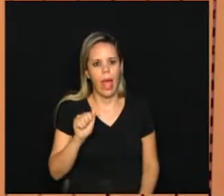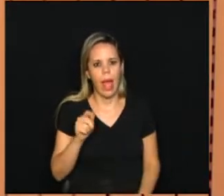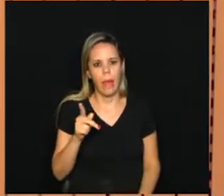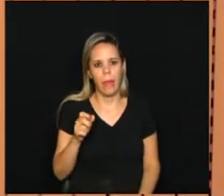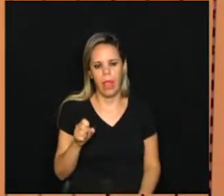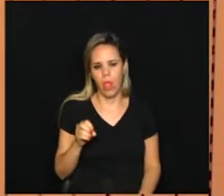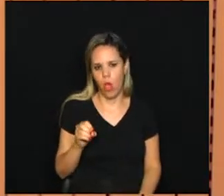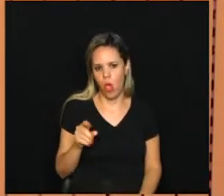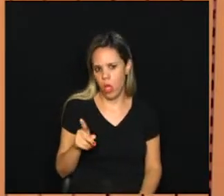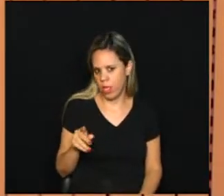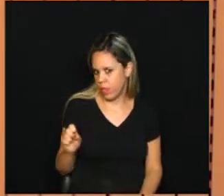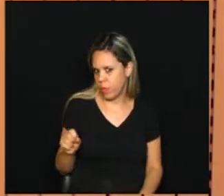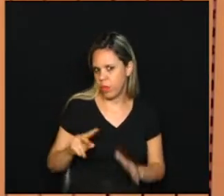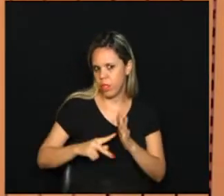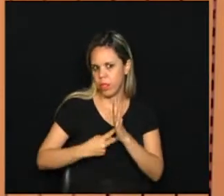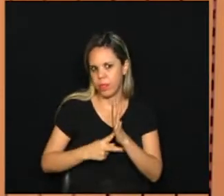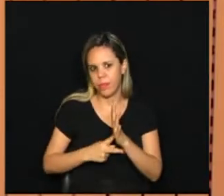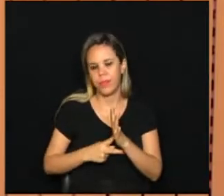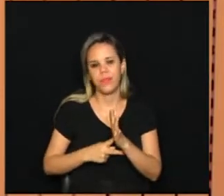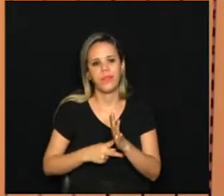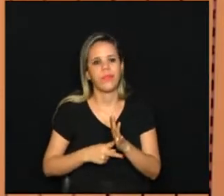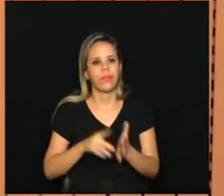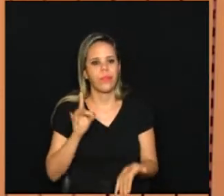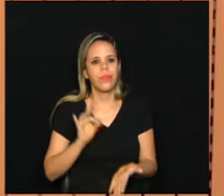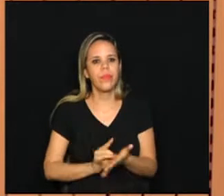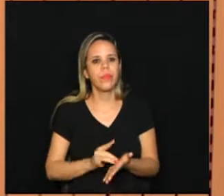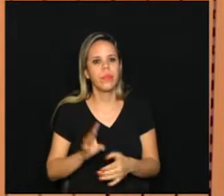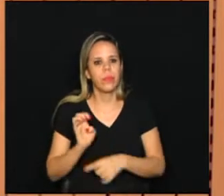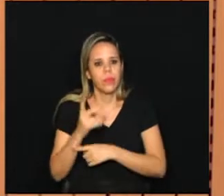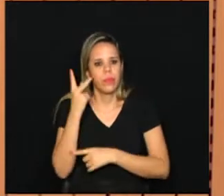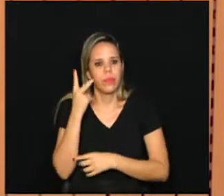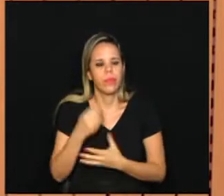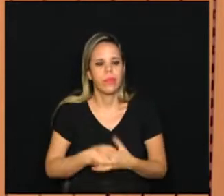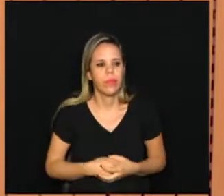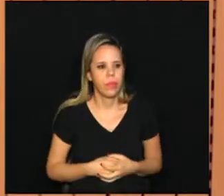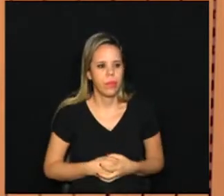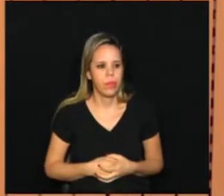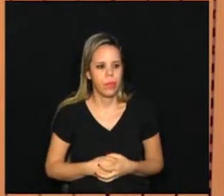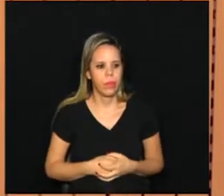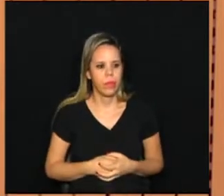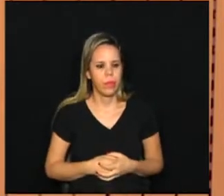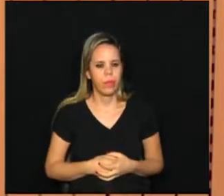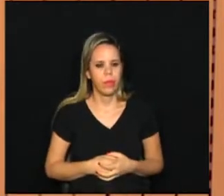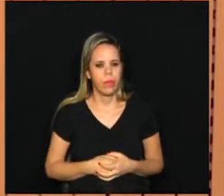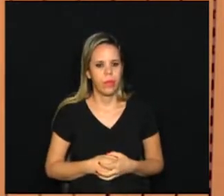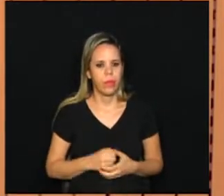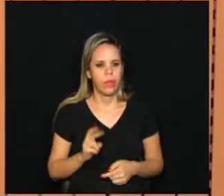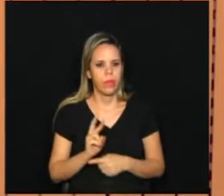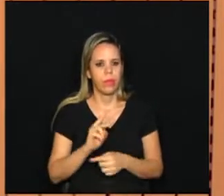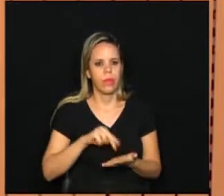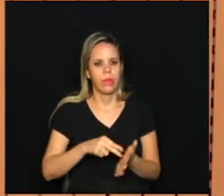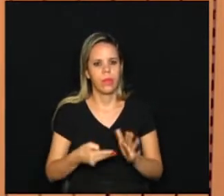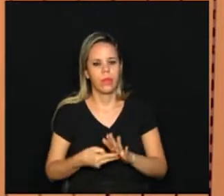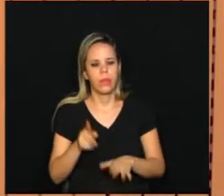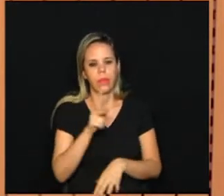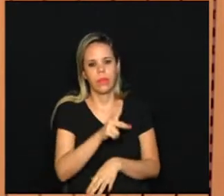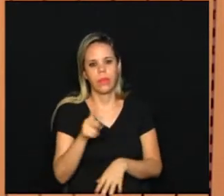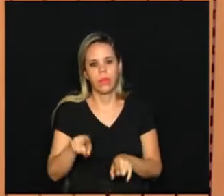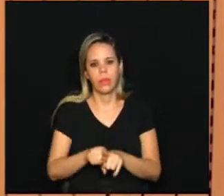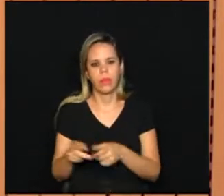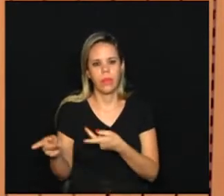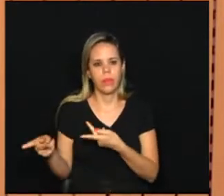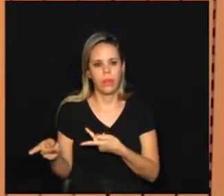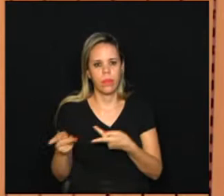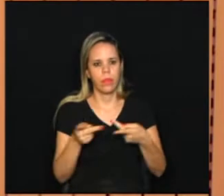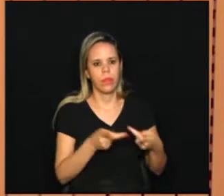o Sindicato do Ensino Oficial do Estado de São Paulo, que representa os professores. A gente também convidou